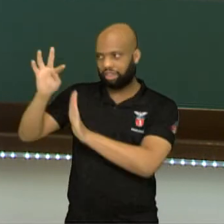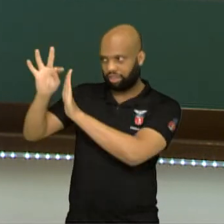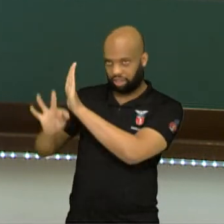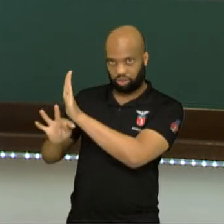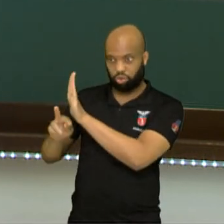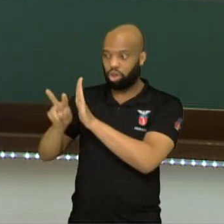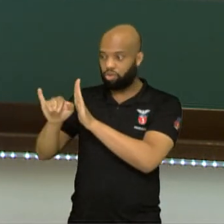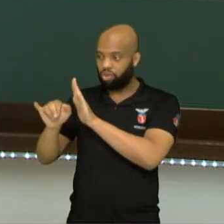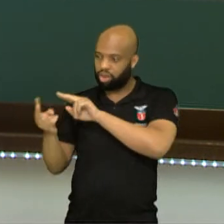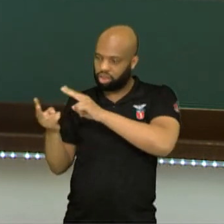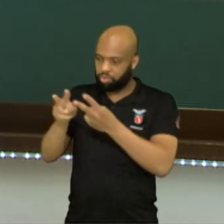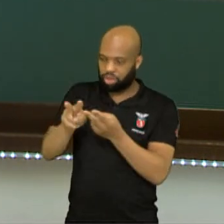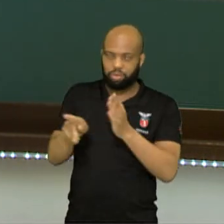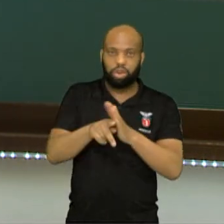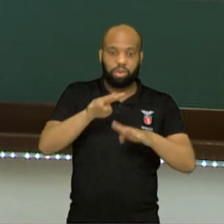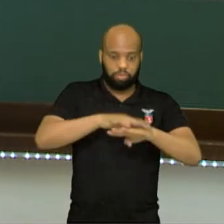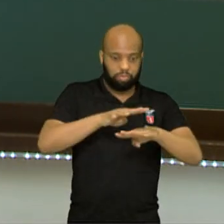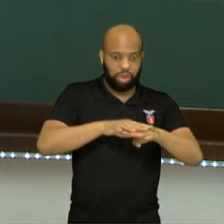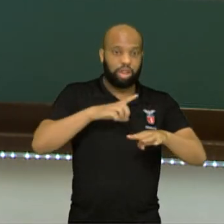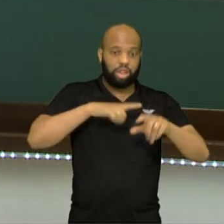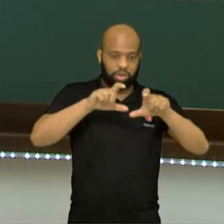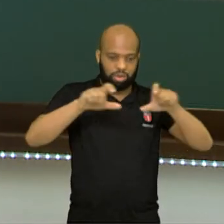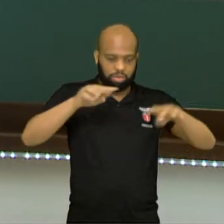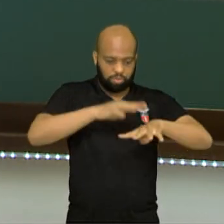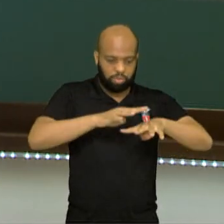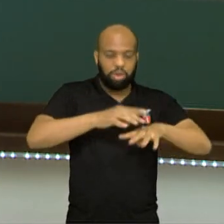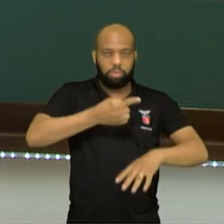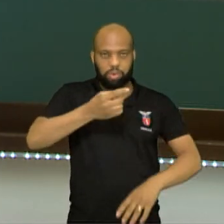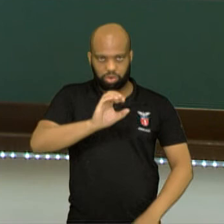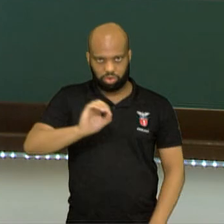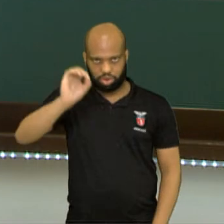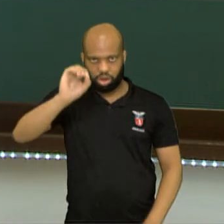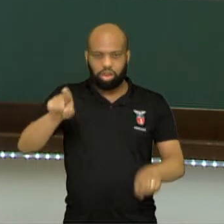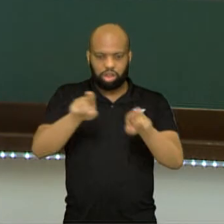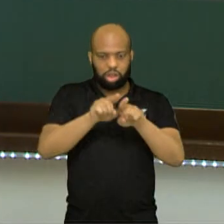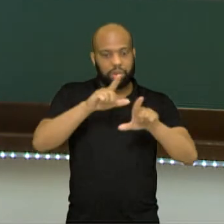o uso de equações do primeiro grau e uma incógnita, fazendo a tradução